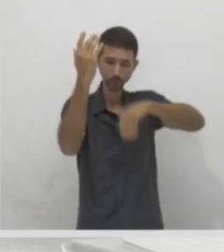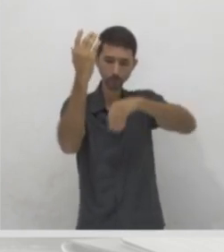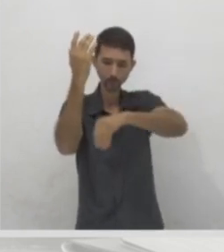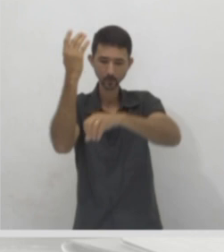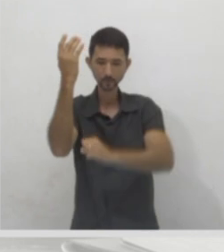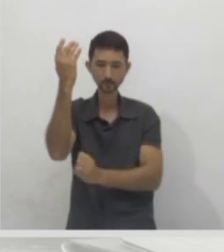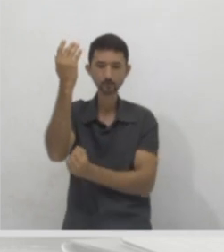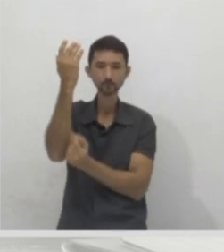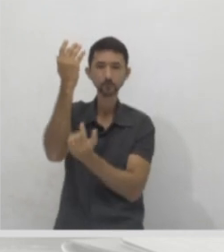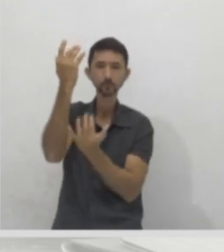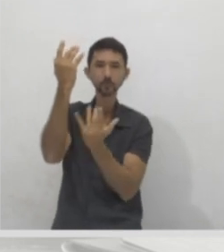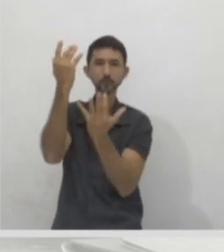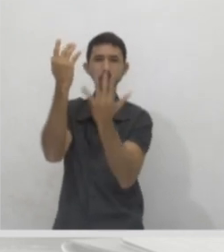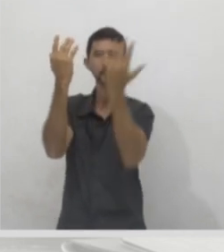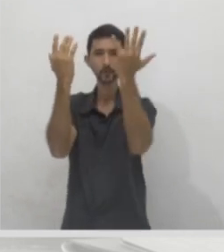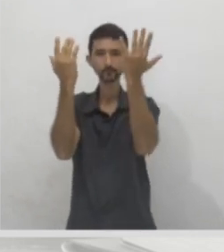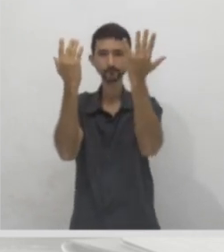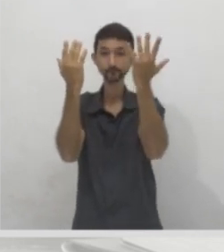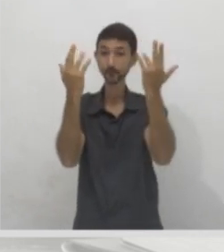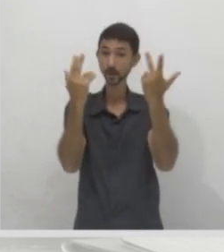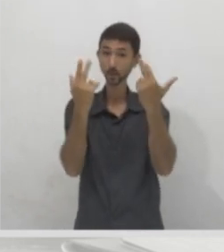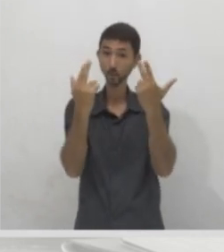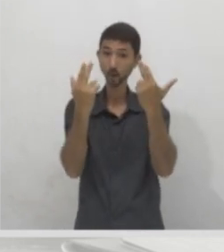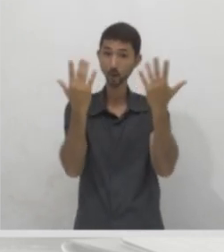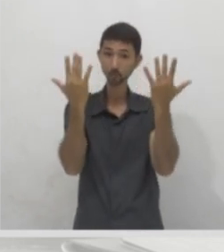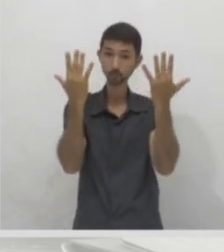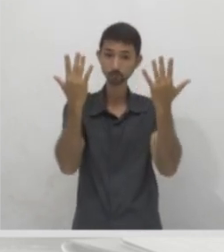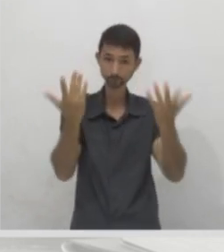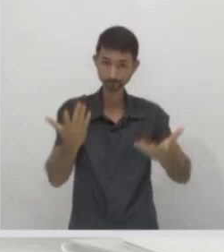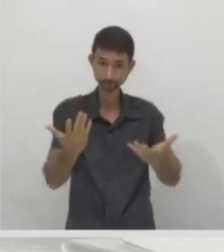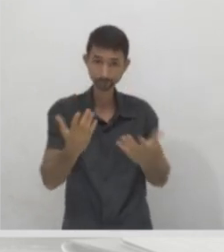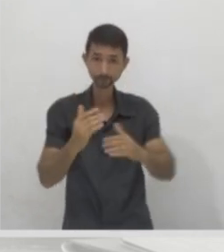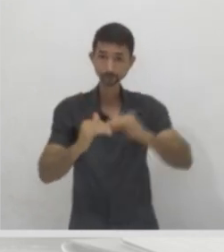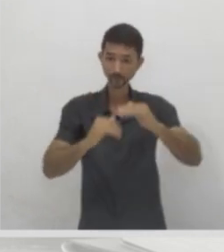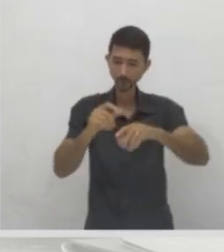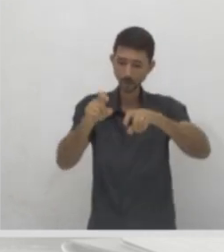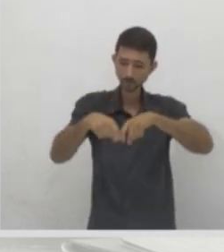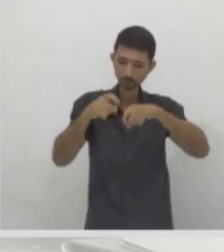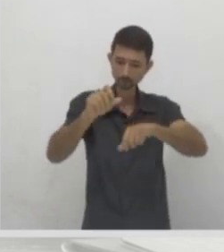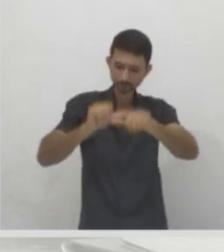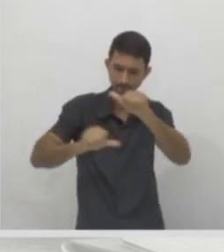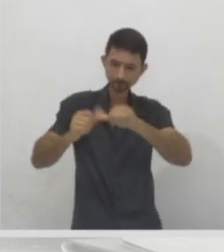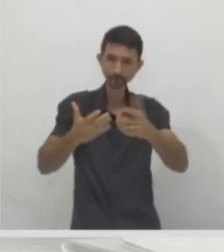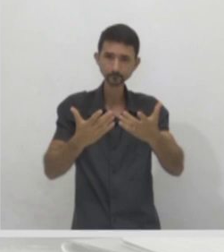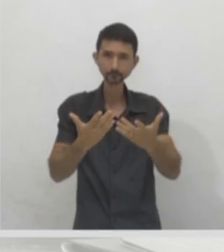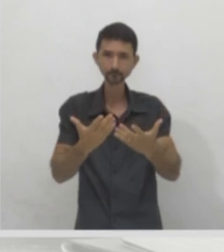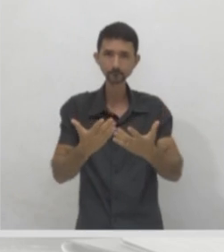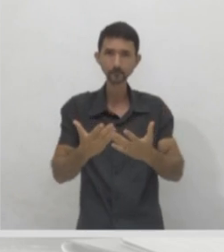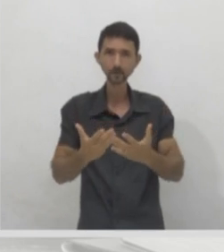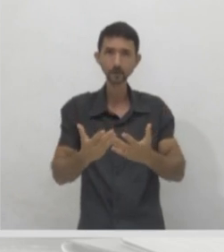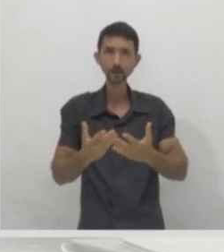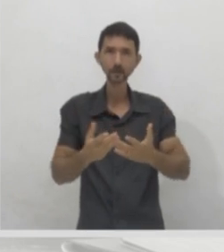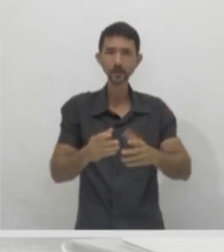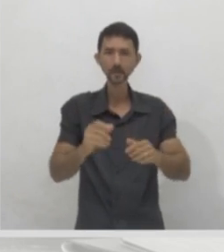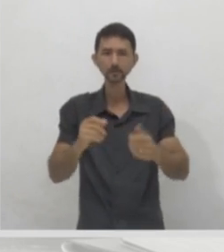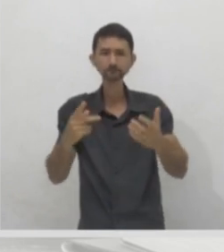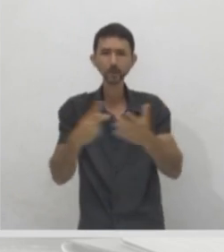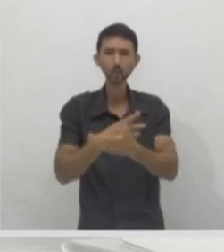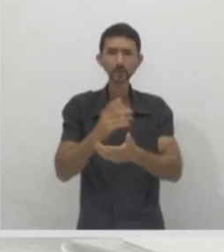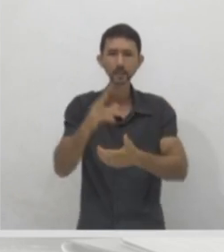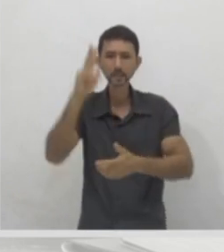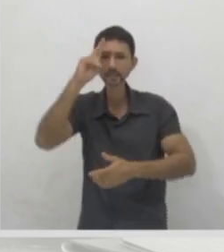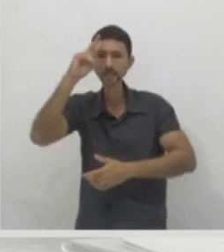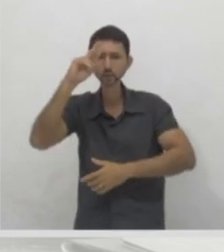igual. A revolução agrícola, a agricultura, ela faz com que haja na história do